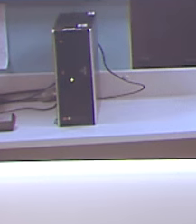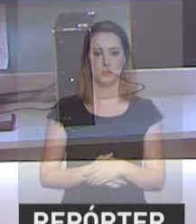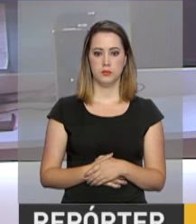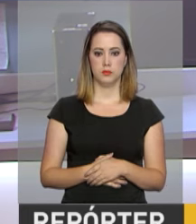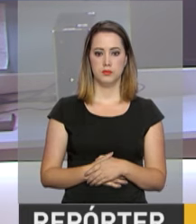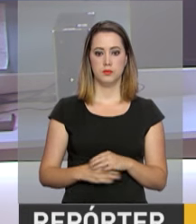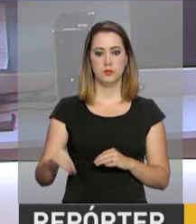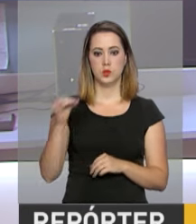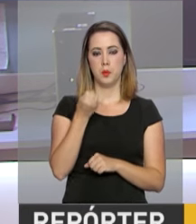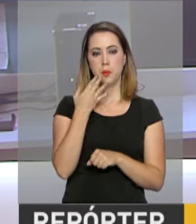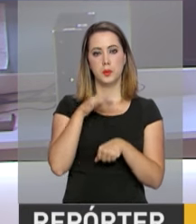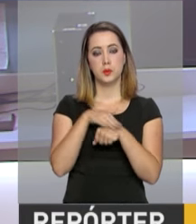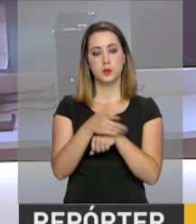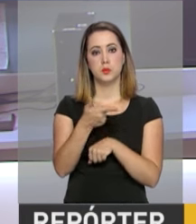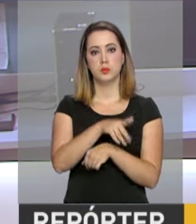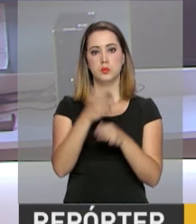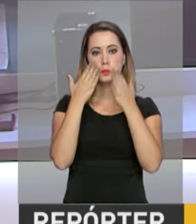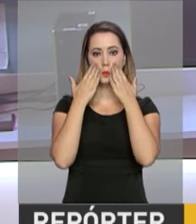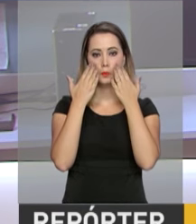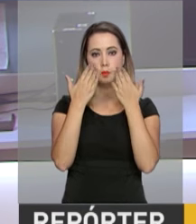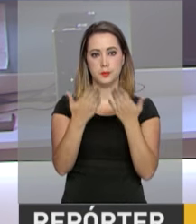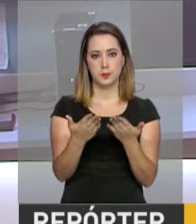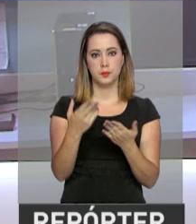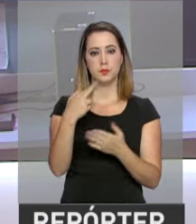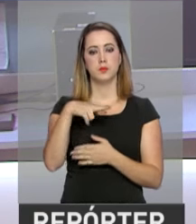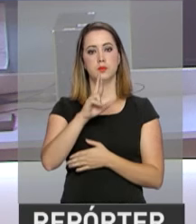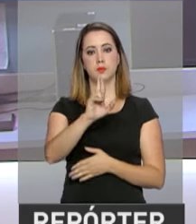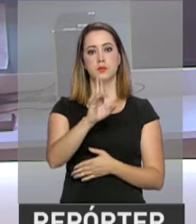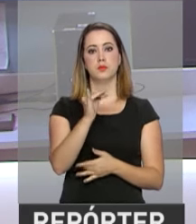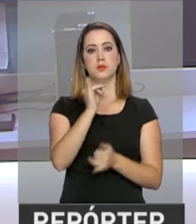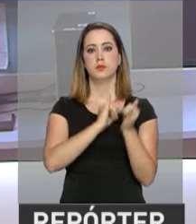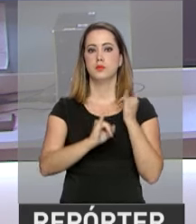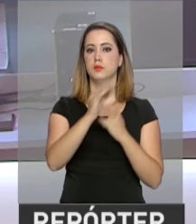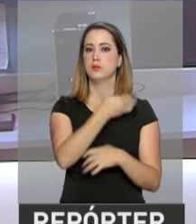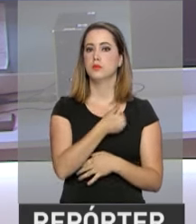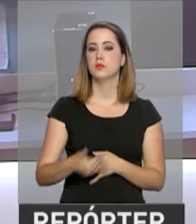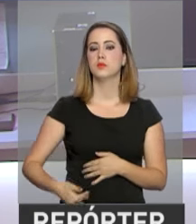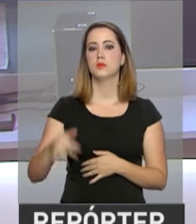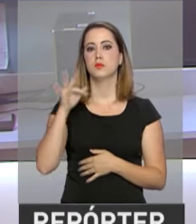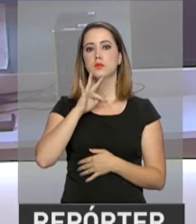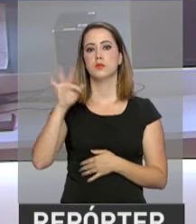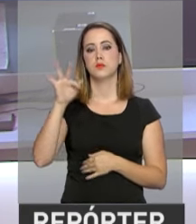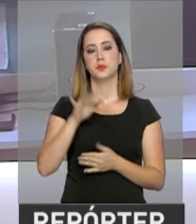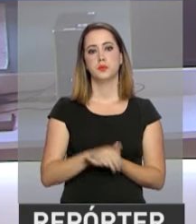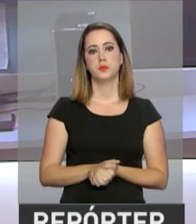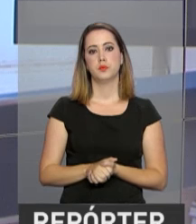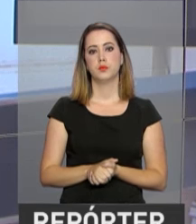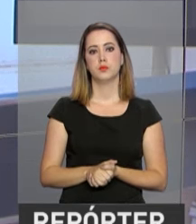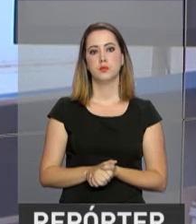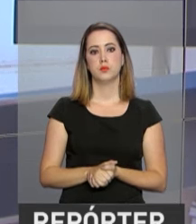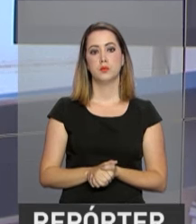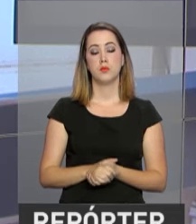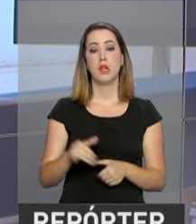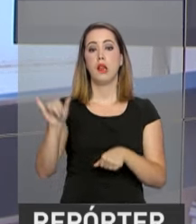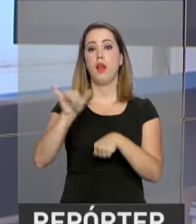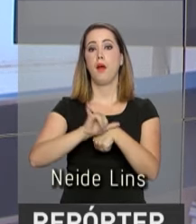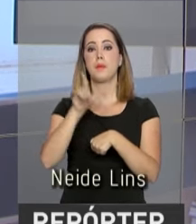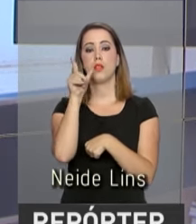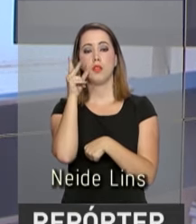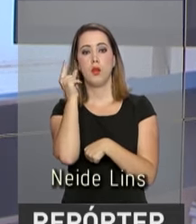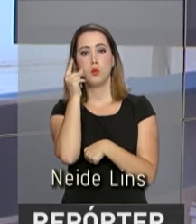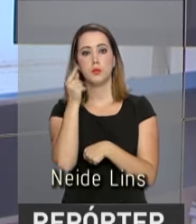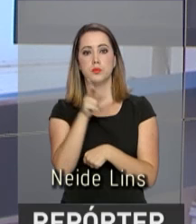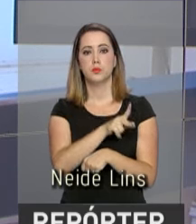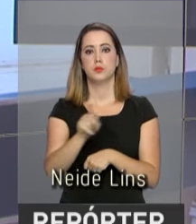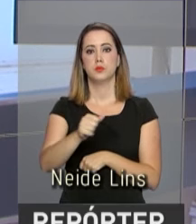olá boa noite estamos de volta com mais uma edição do repórter nbr notícias do governo federal em fortaleza o presidente